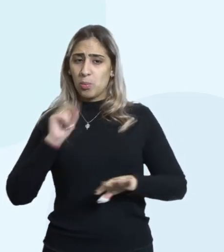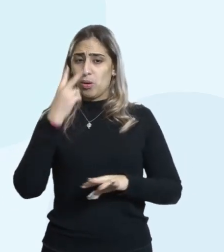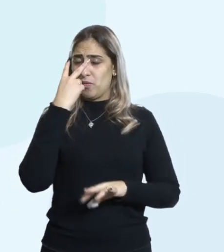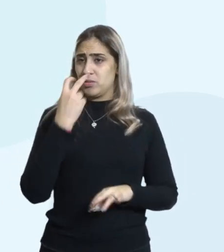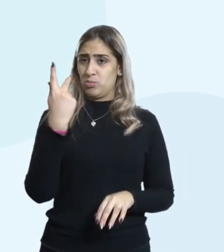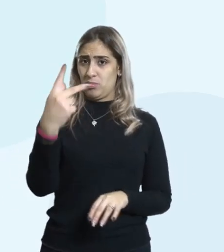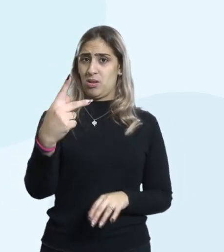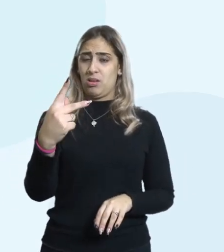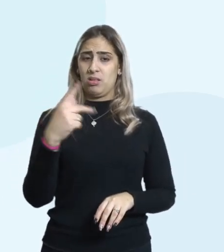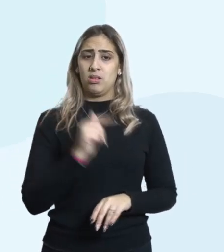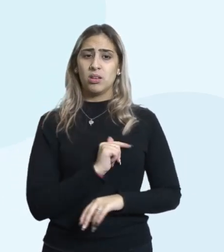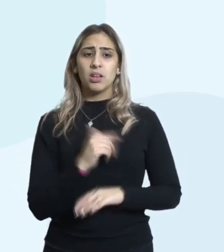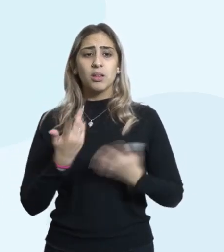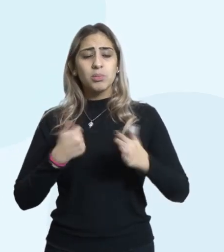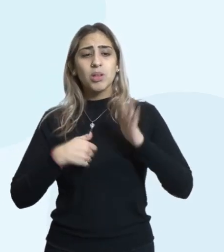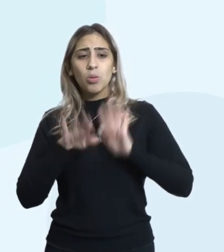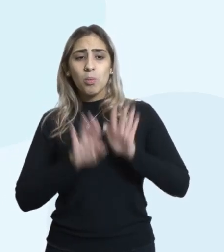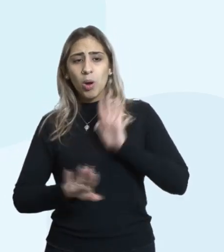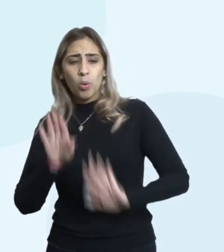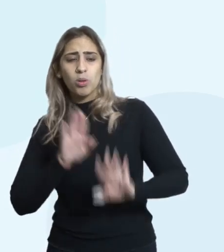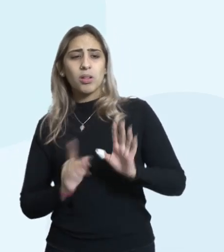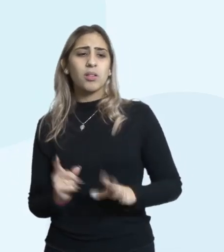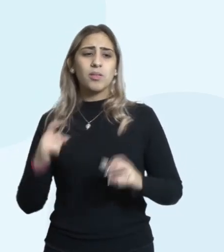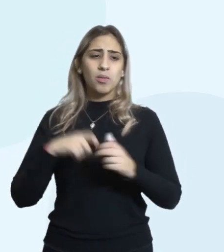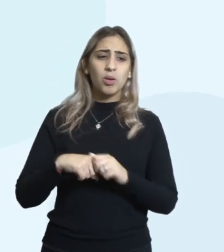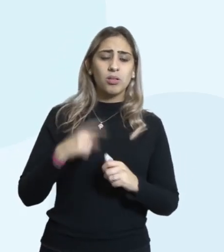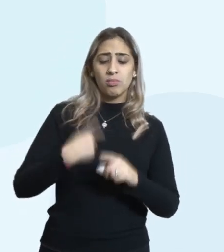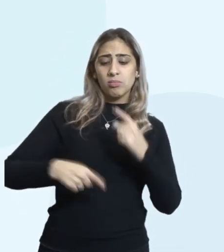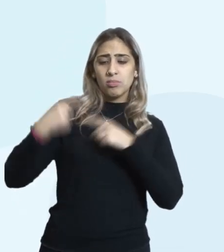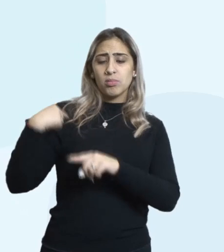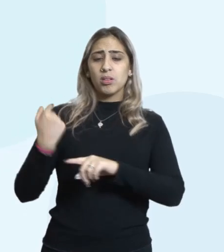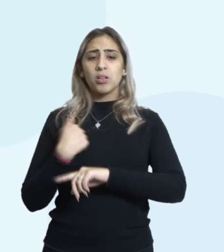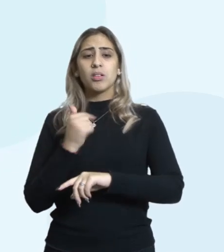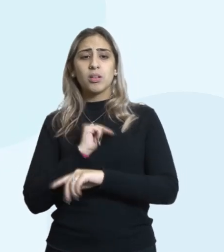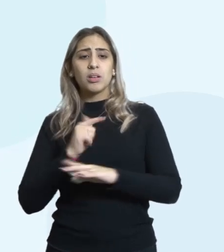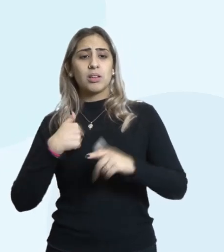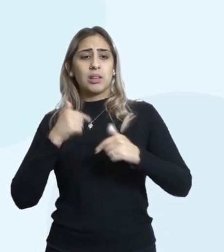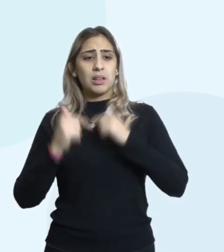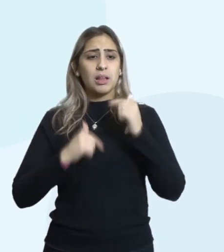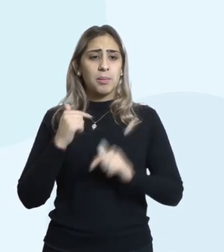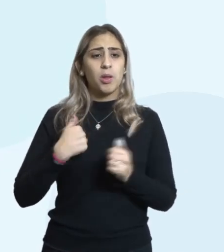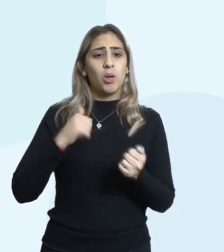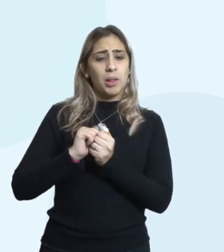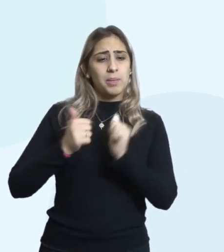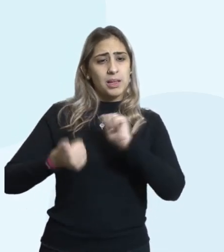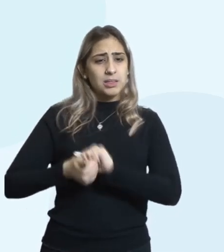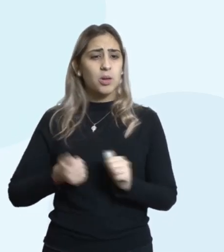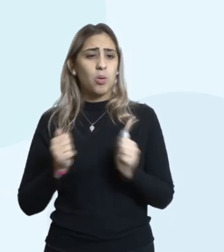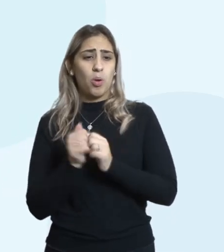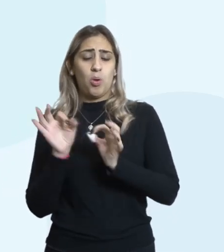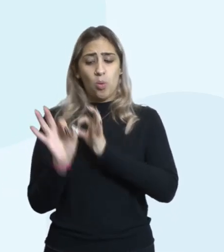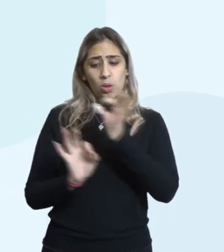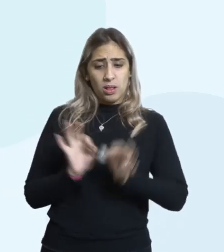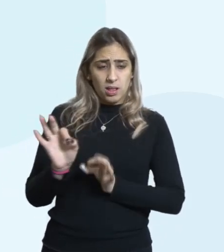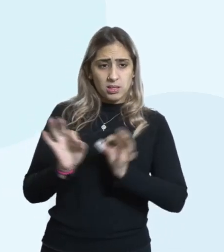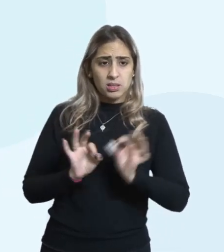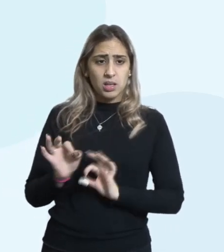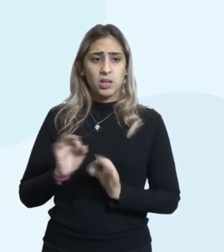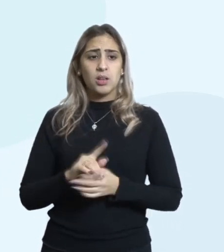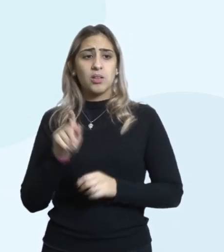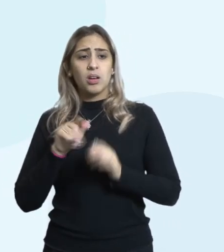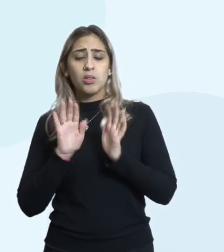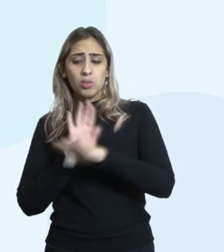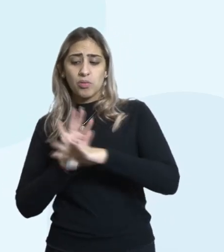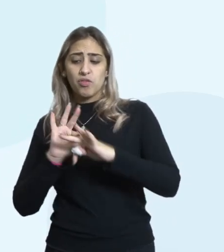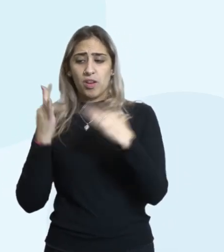esse aluno tenha. Então, aí volta aquela questão anterior que eu falei do trabalho com a gestão, coordenação, trazer essa